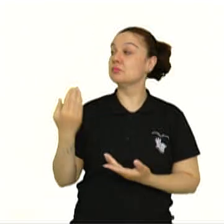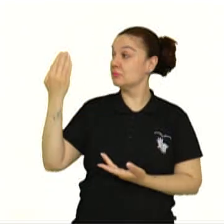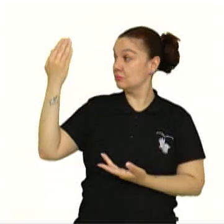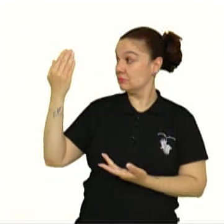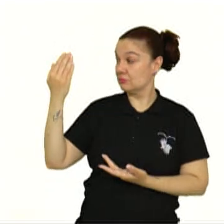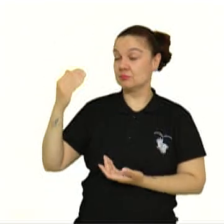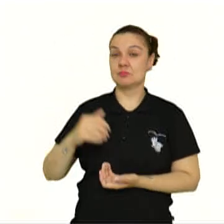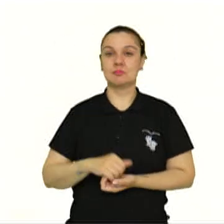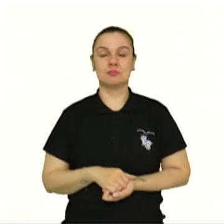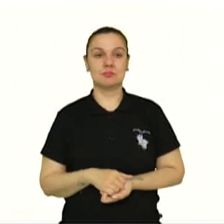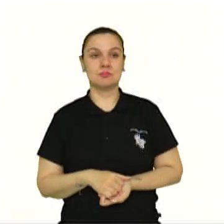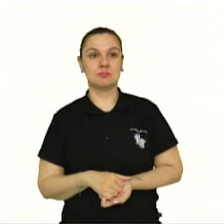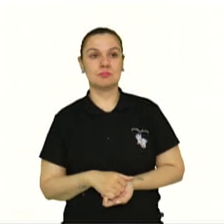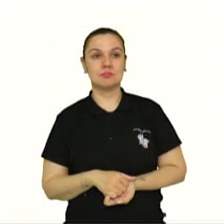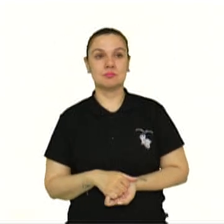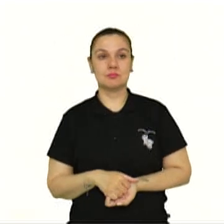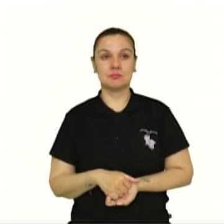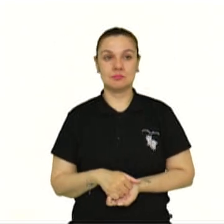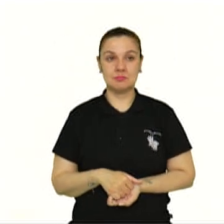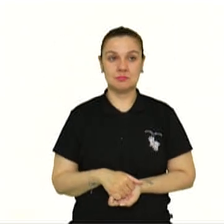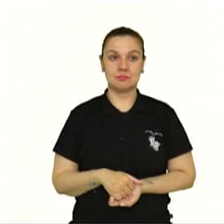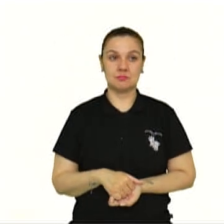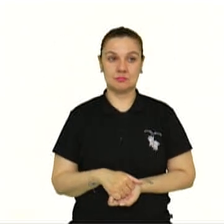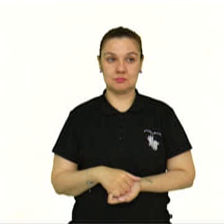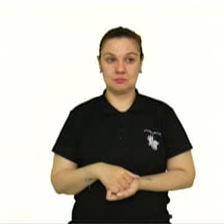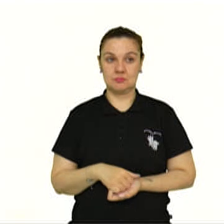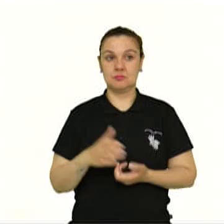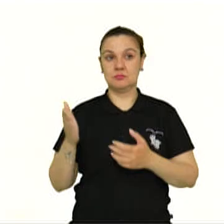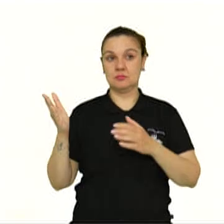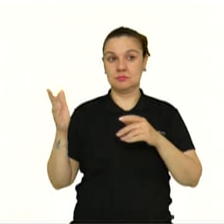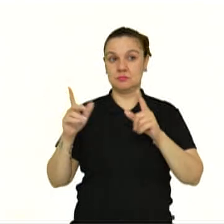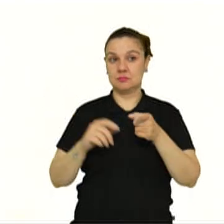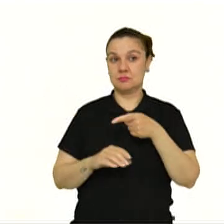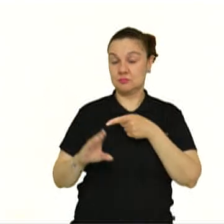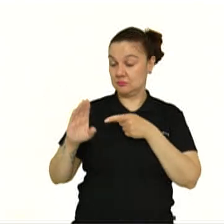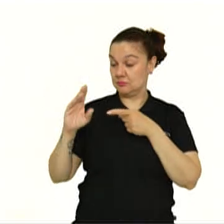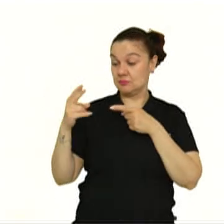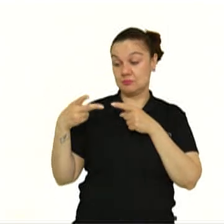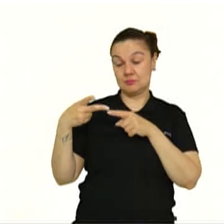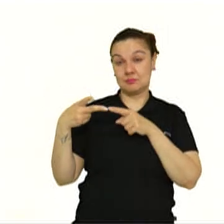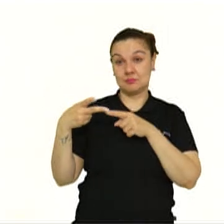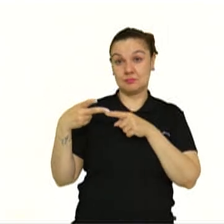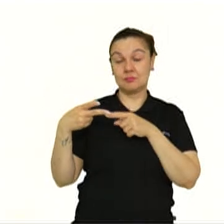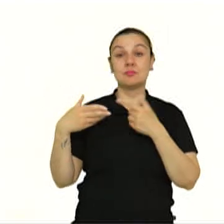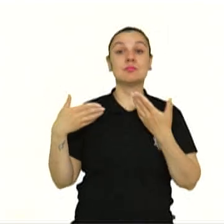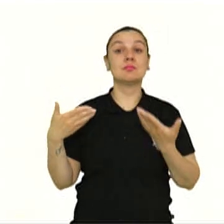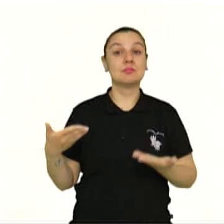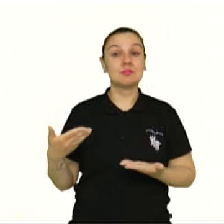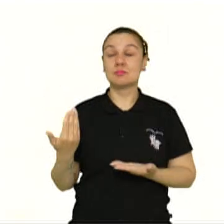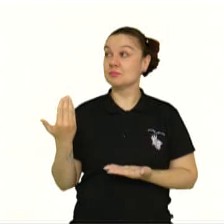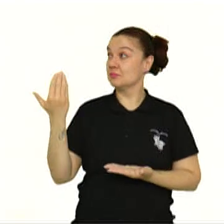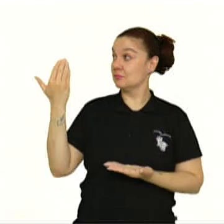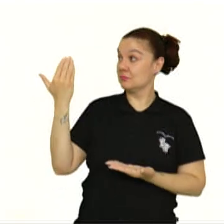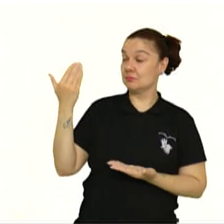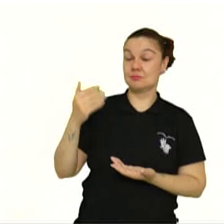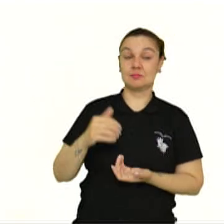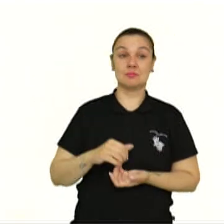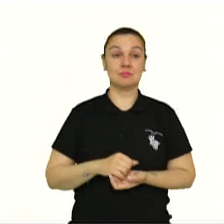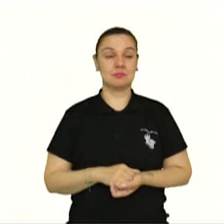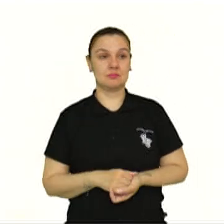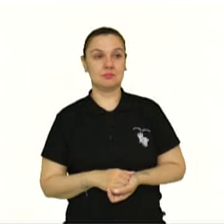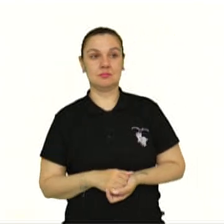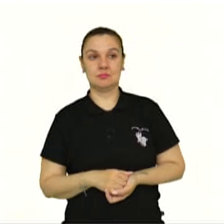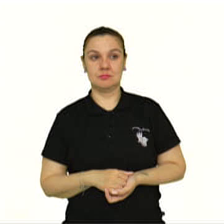jogador faz como se estivesse cortando, fatiando a bola. Backhand é a batida de fundo da quadra com o lado em que a